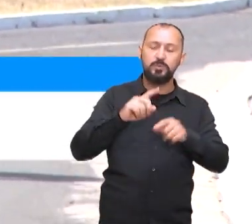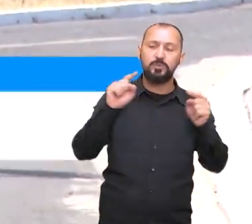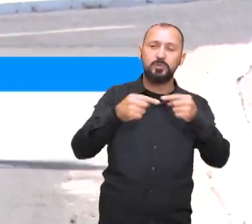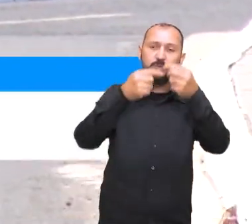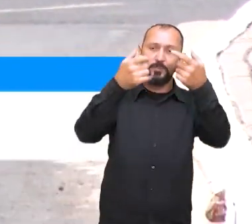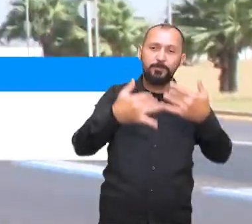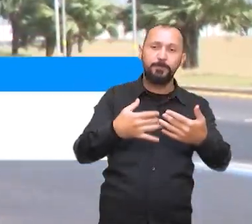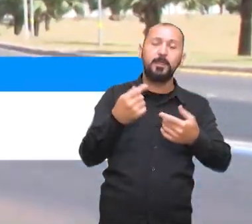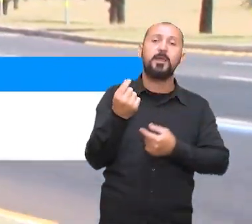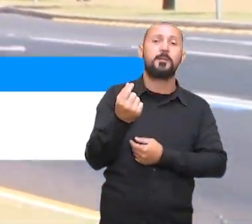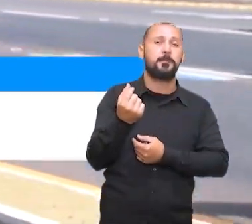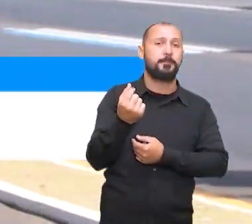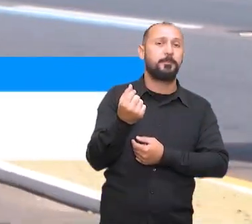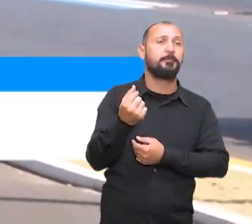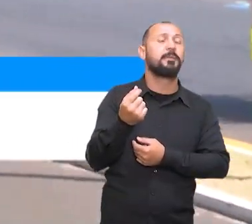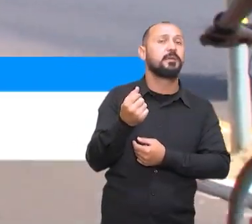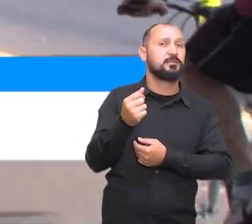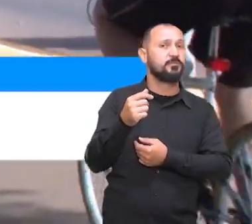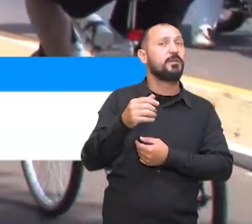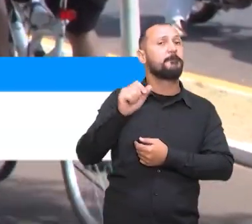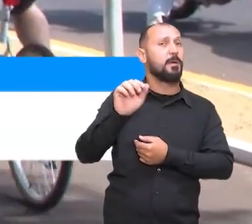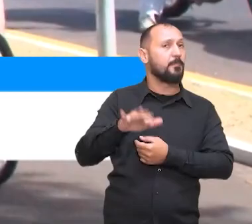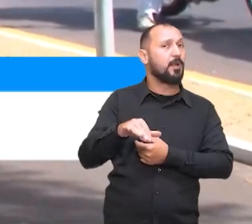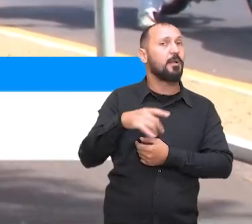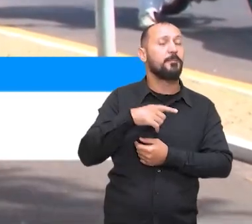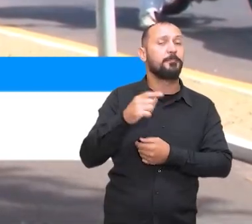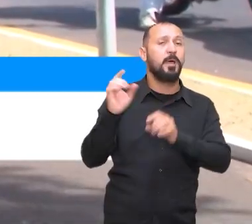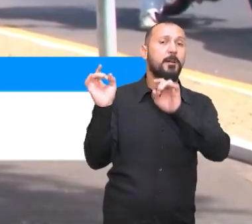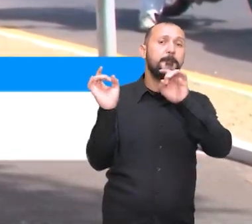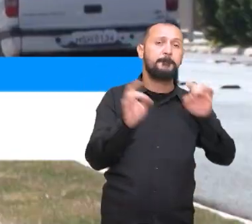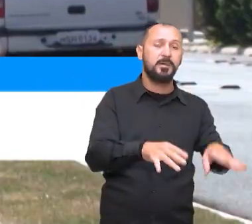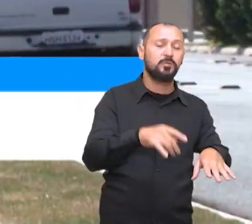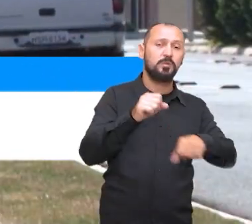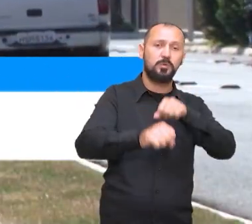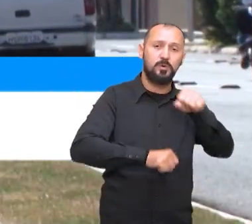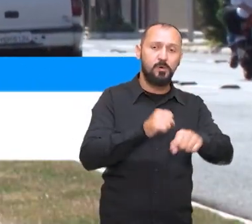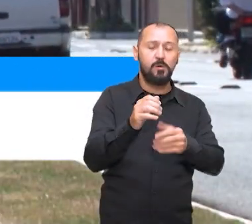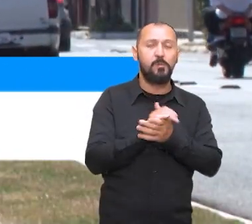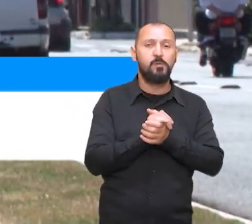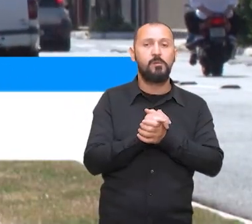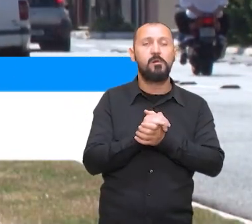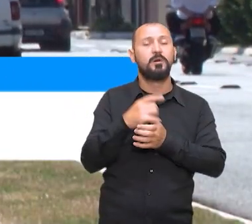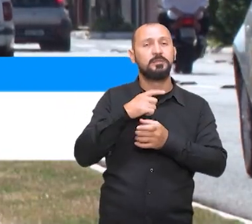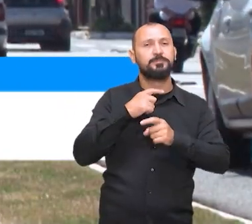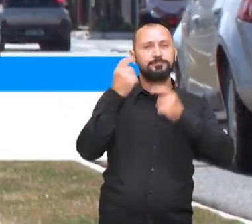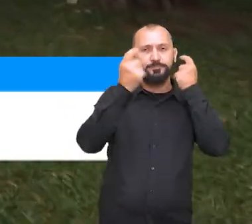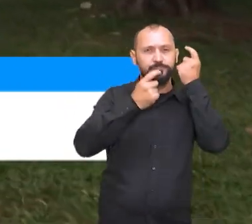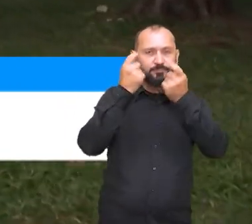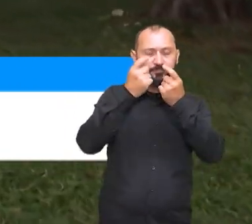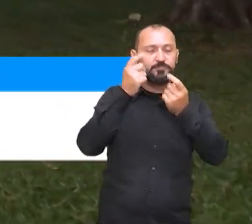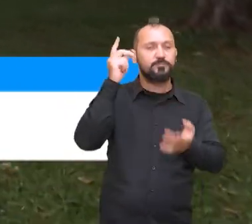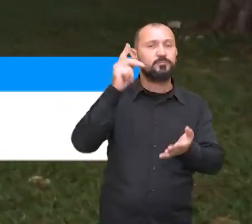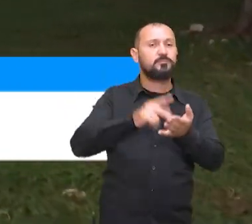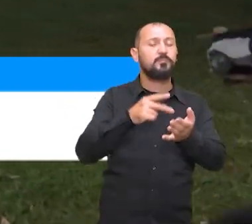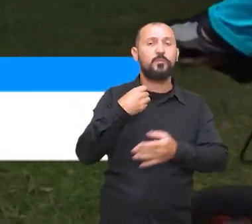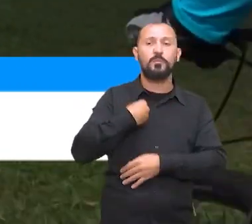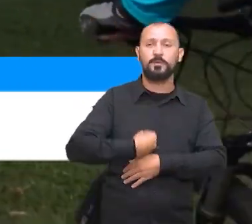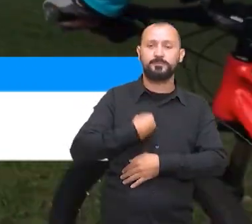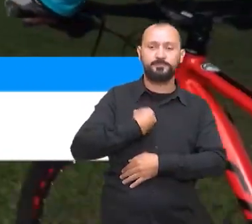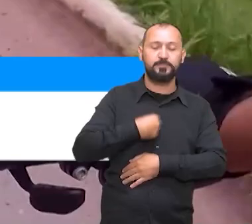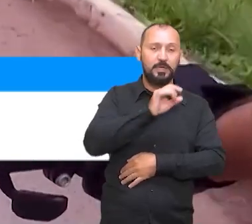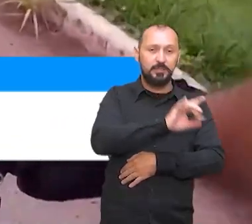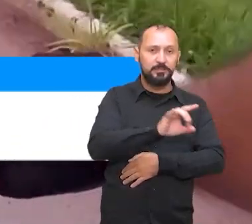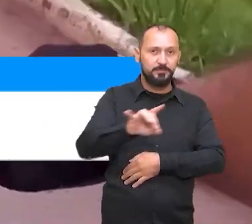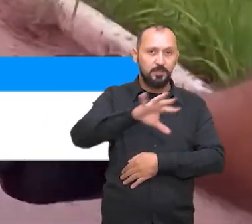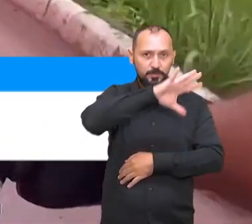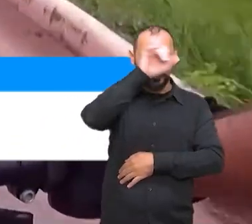36,6% dos ciclistas relataram que o custo foi o principal fator para o abandono dos veículos. A gente tem preocupação